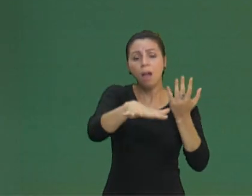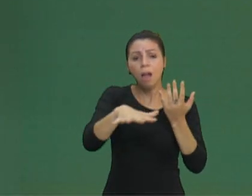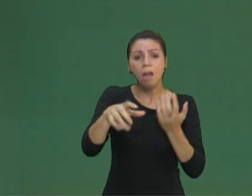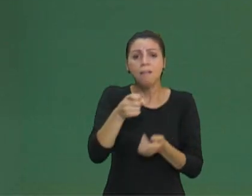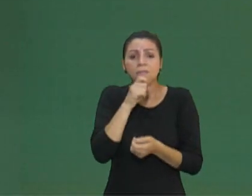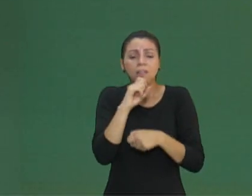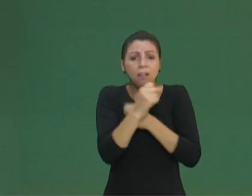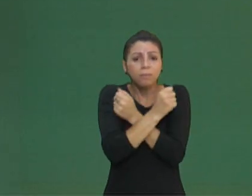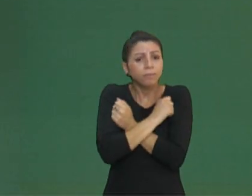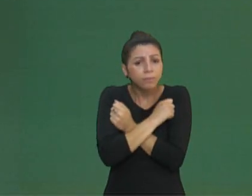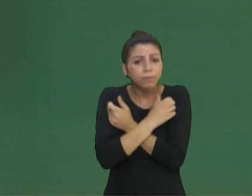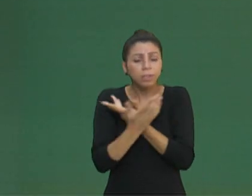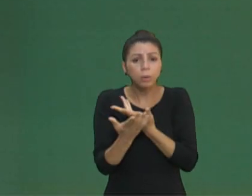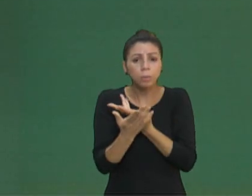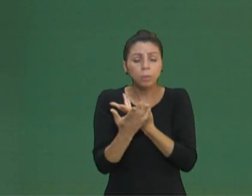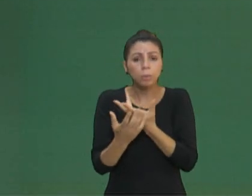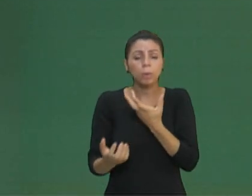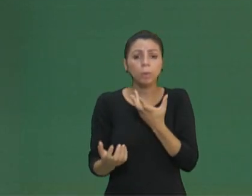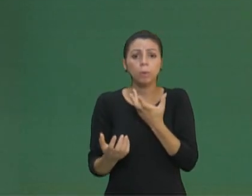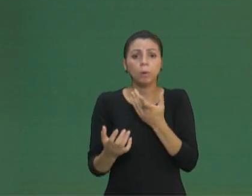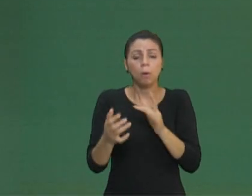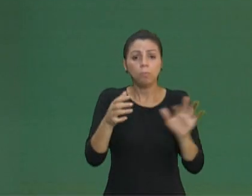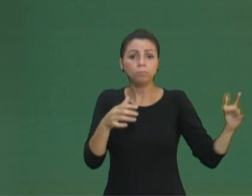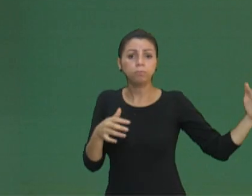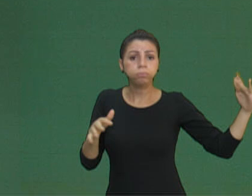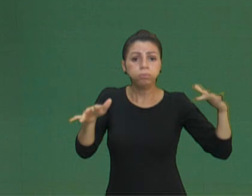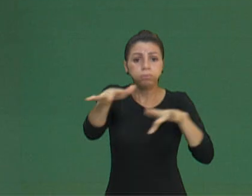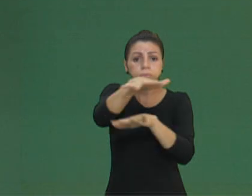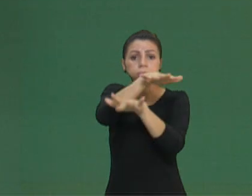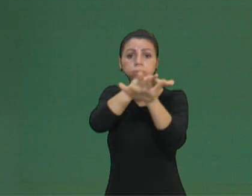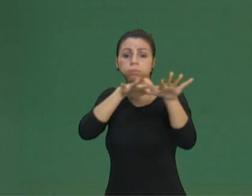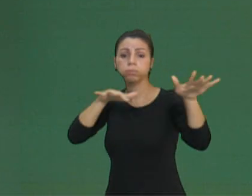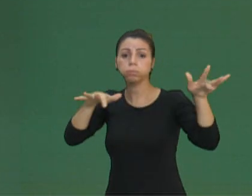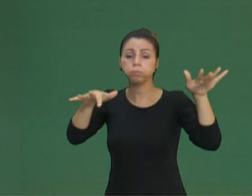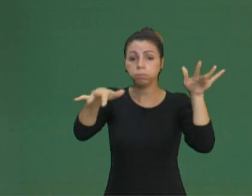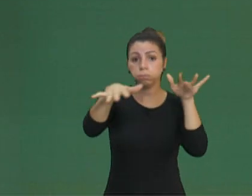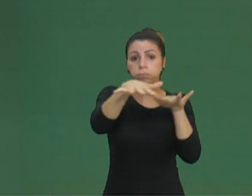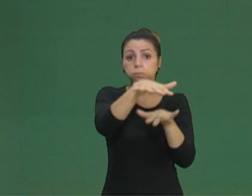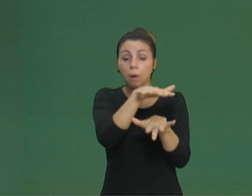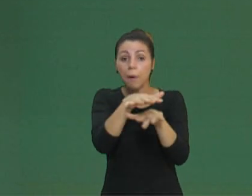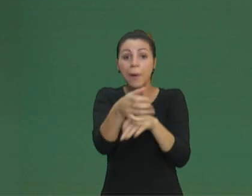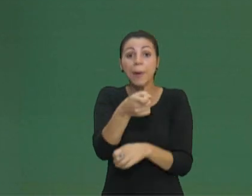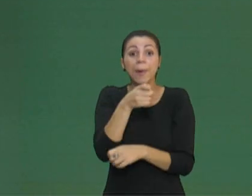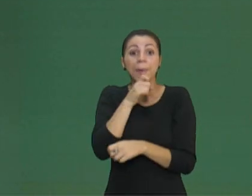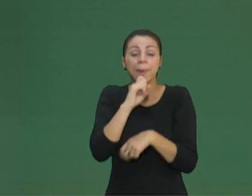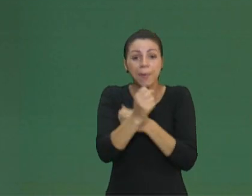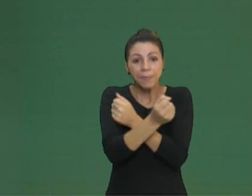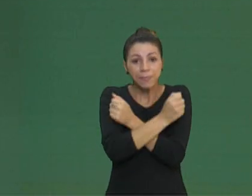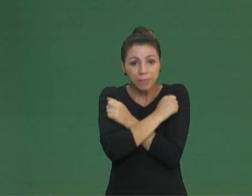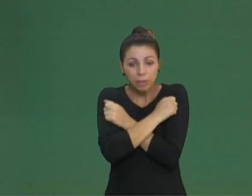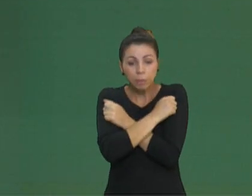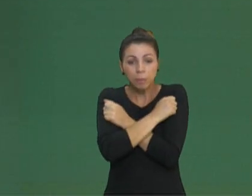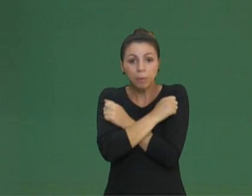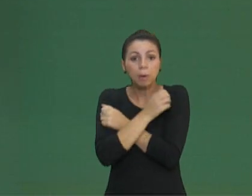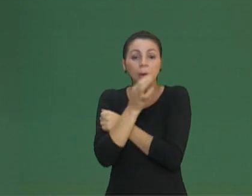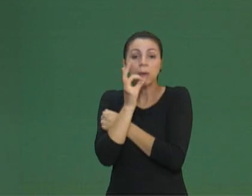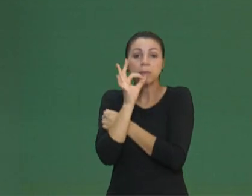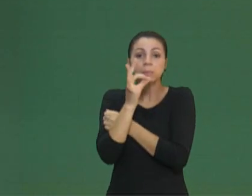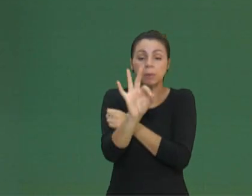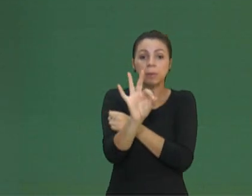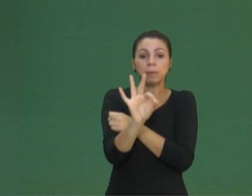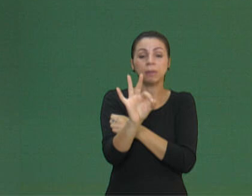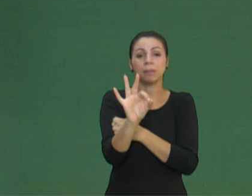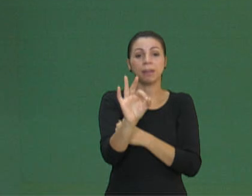caso, acontece a formação das frentes frias. Então, para você que respondeu a letra A, é isso mesmo.